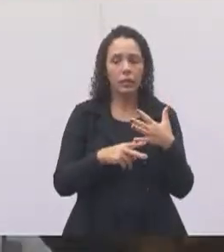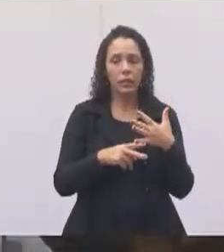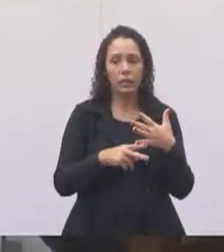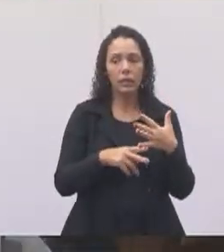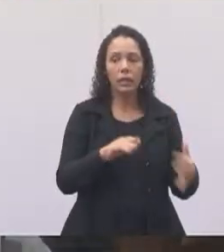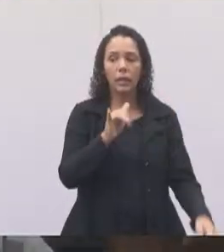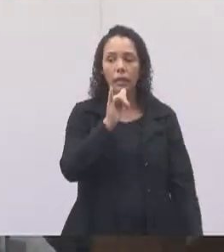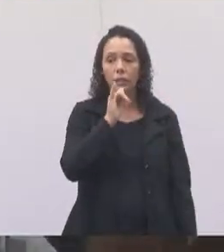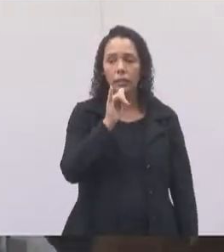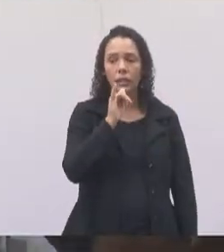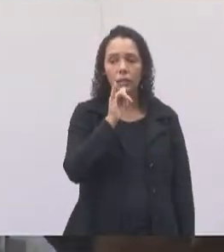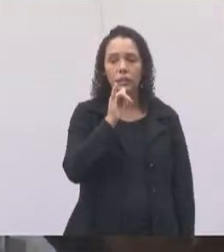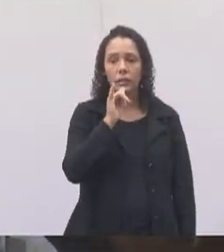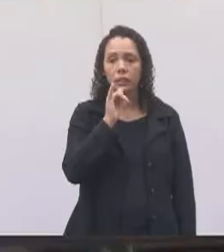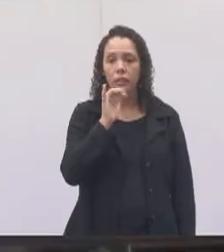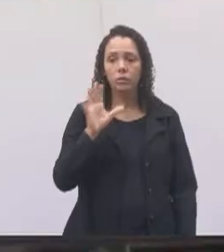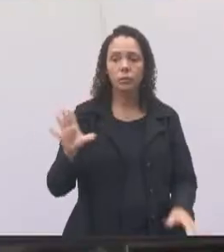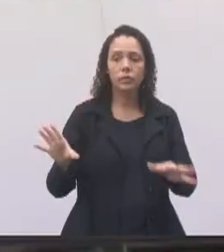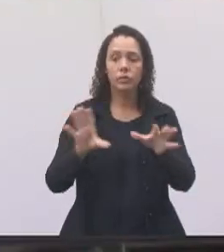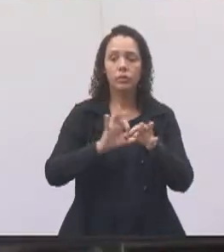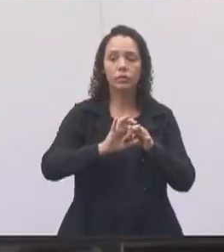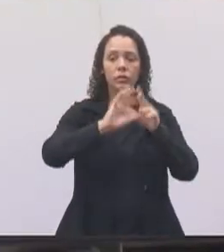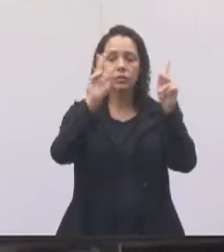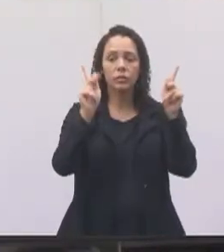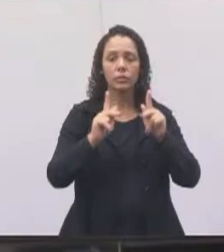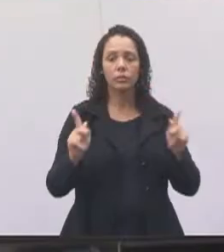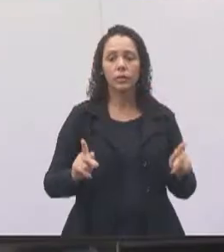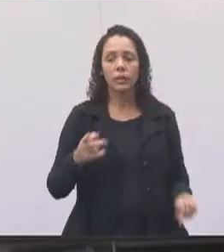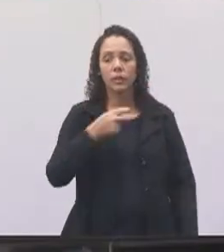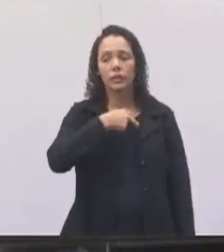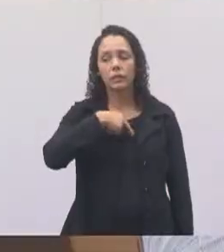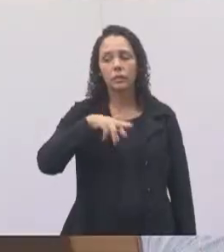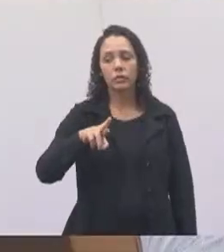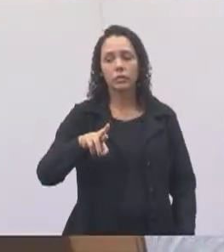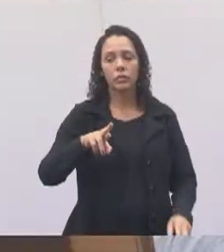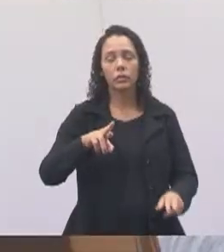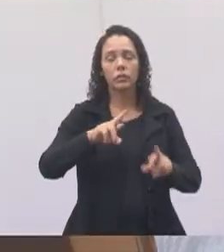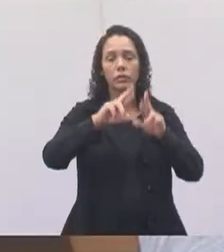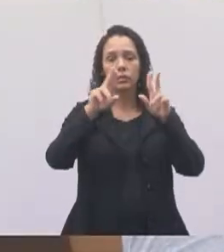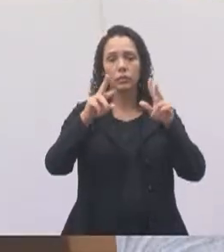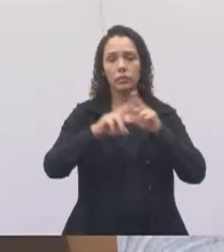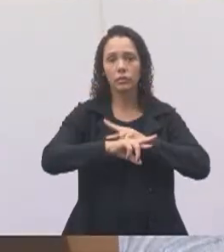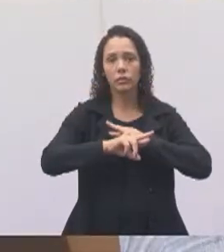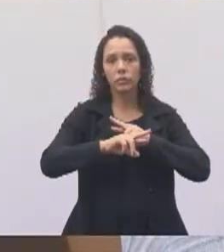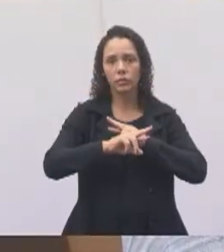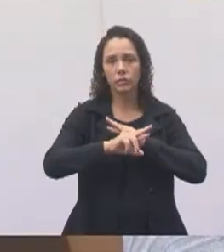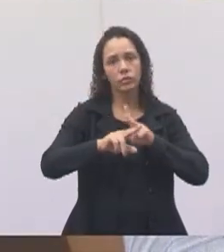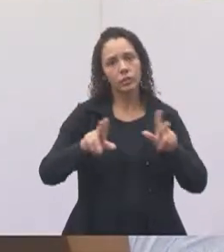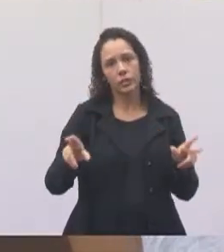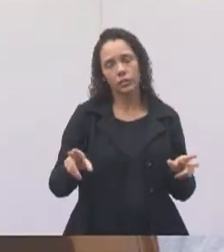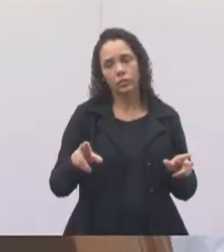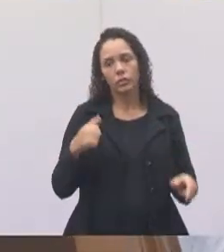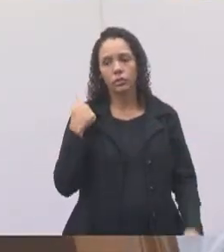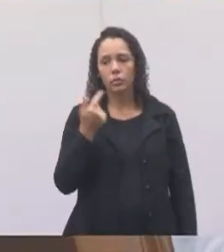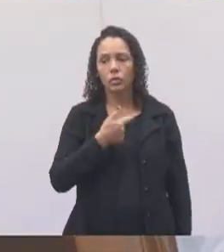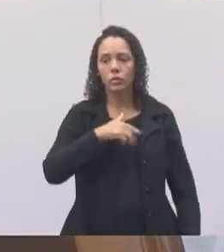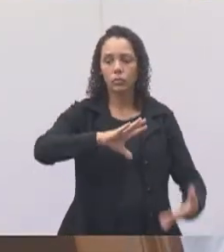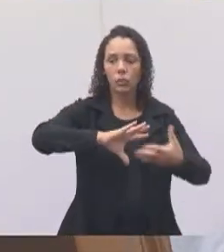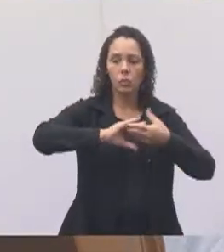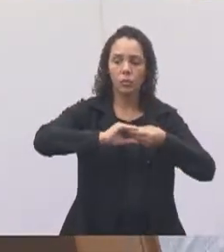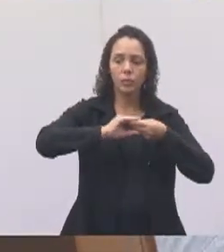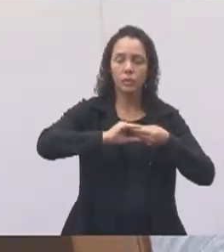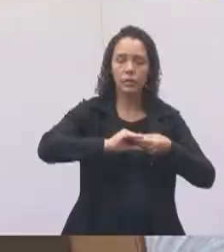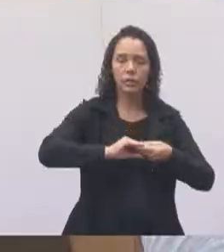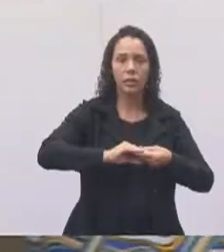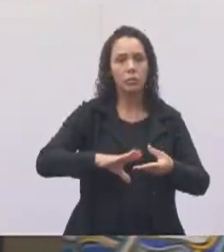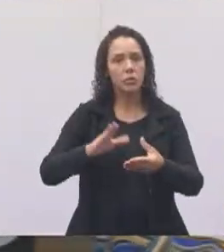é exemplo de convivência pacífica entre diferentes religiões. Nos cumprimentamos, parabenizamos